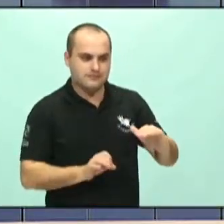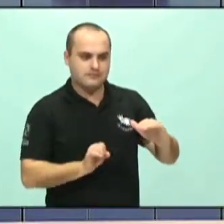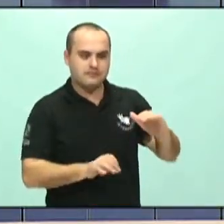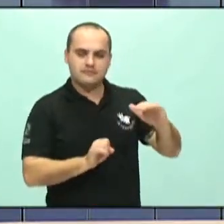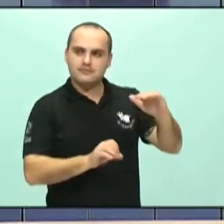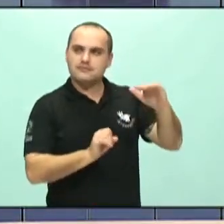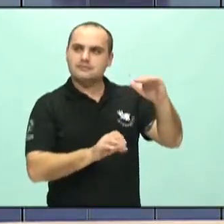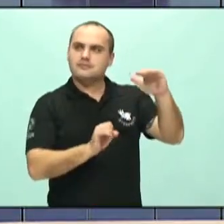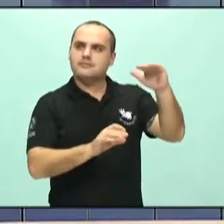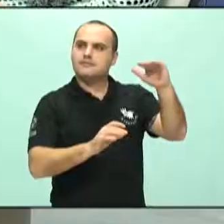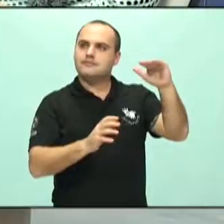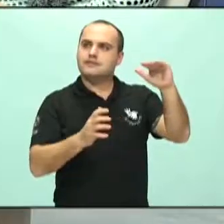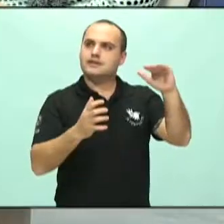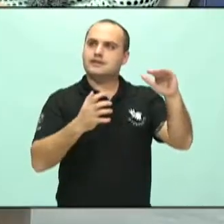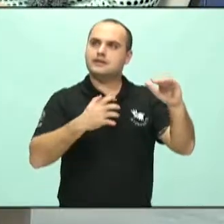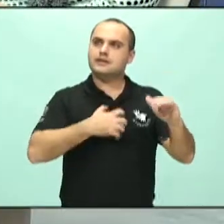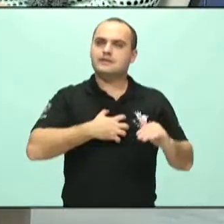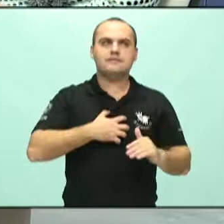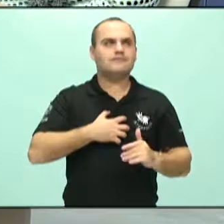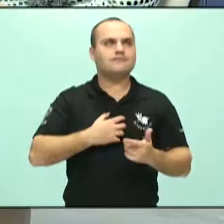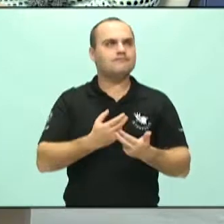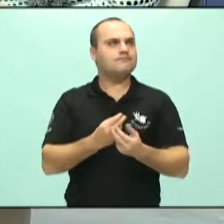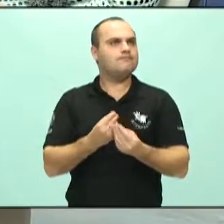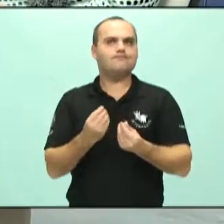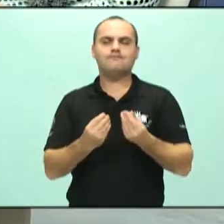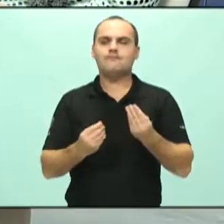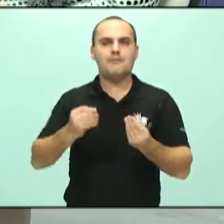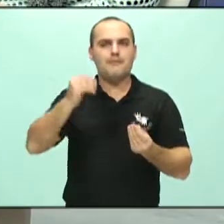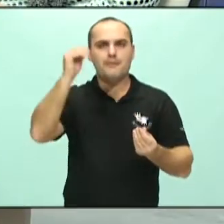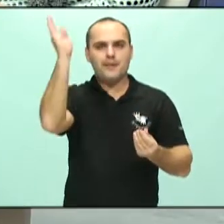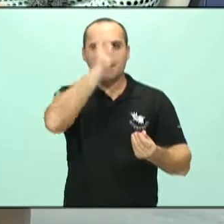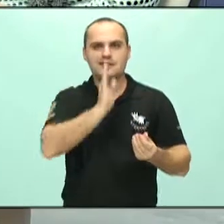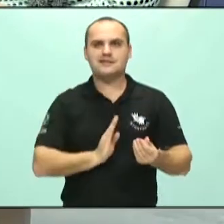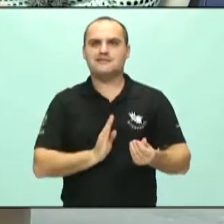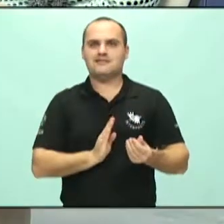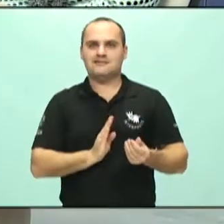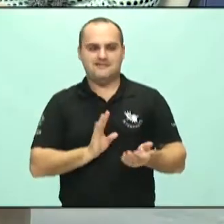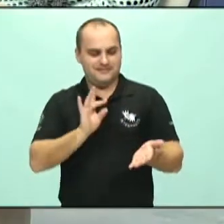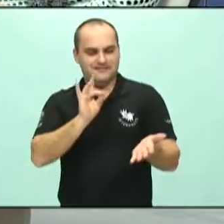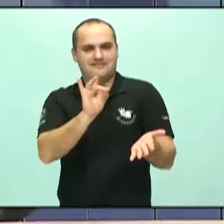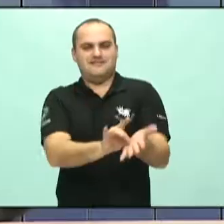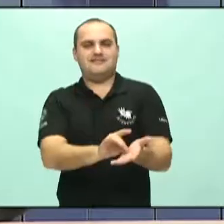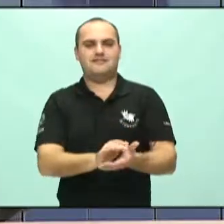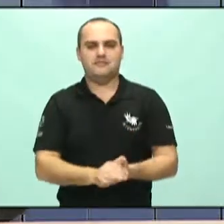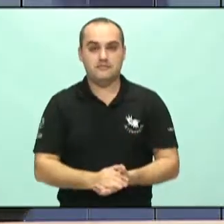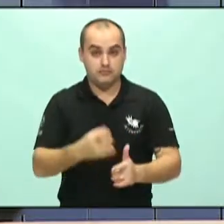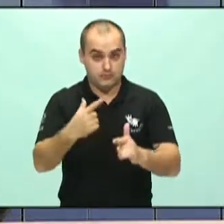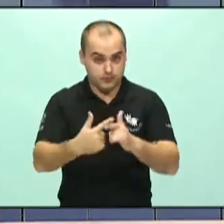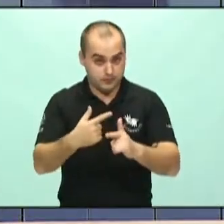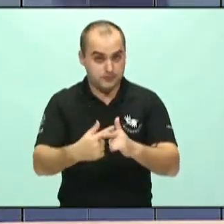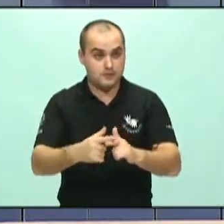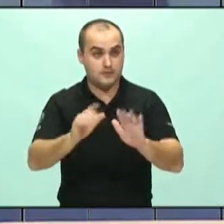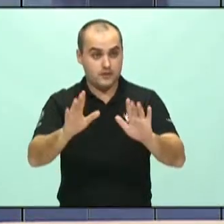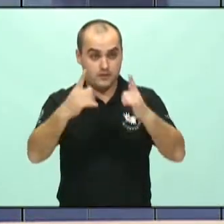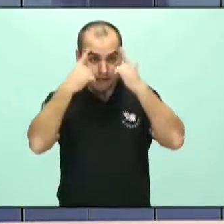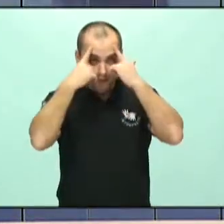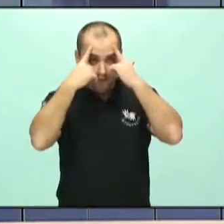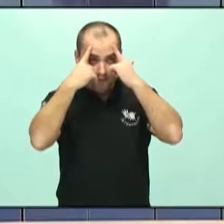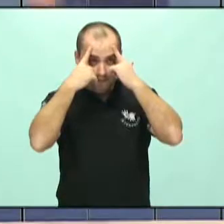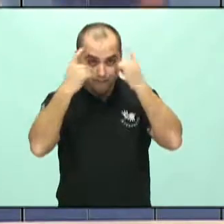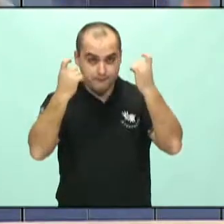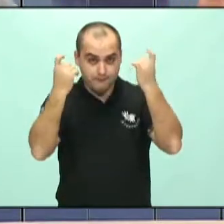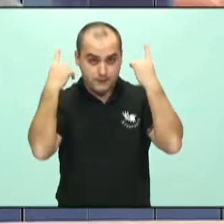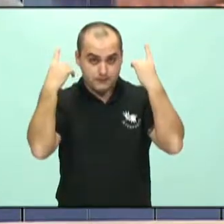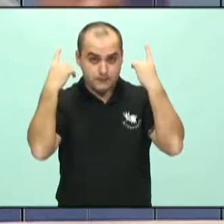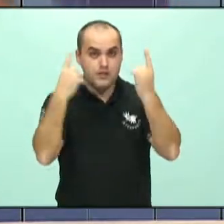o que é o Brasil, que ele se sinta brasileiro. Porque a violência e o preconceito vai